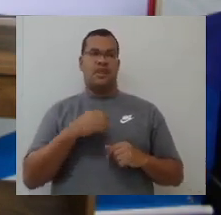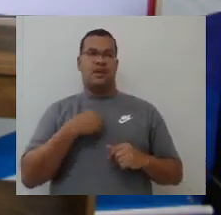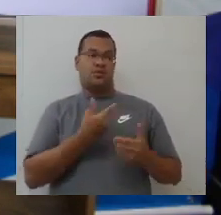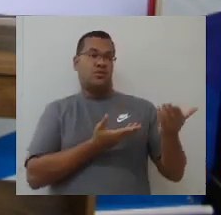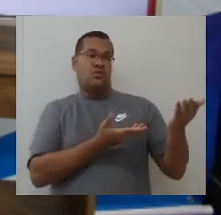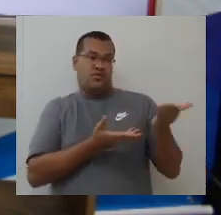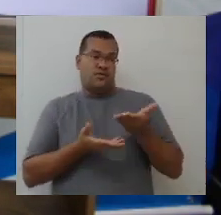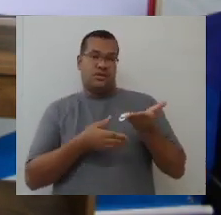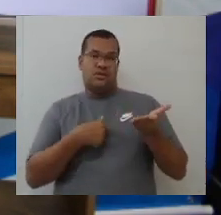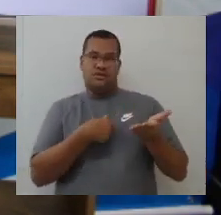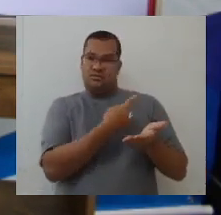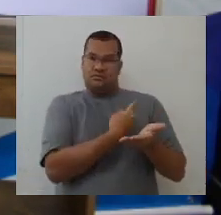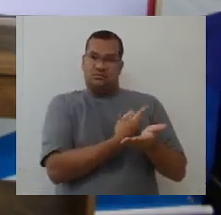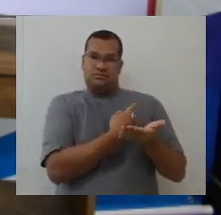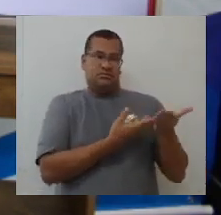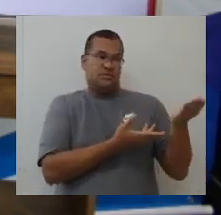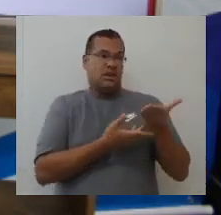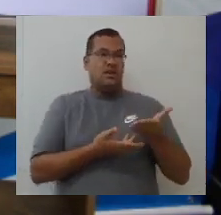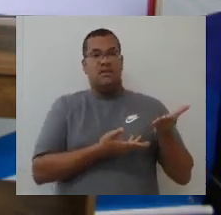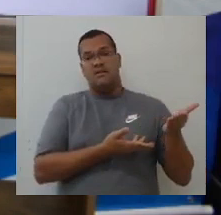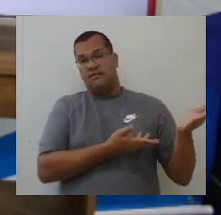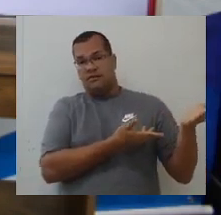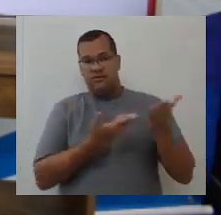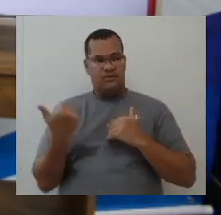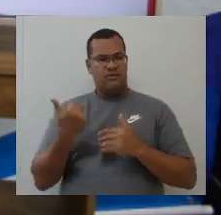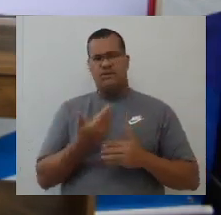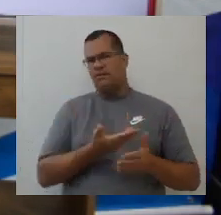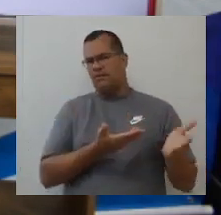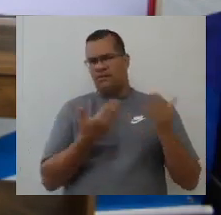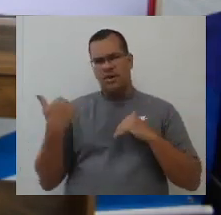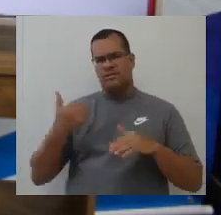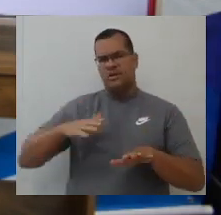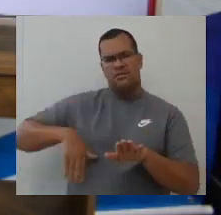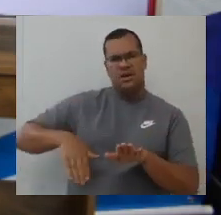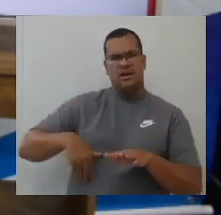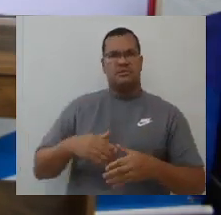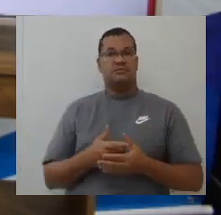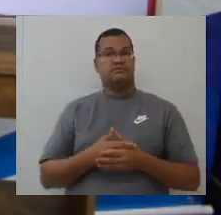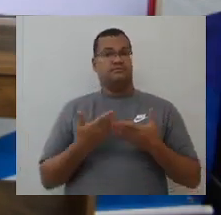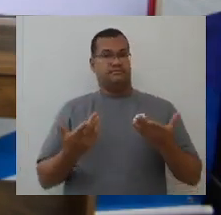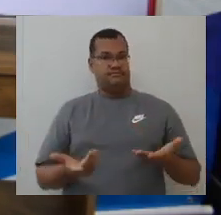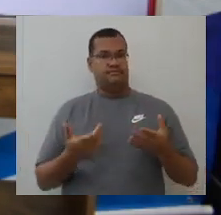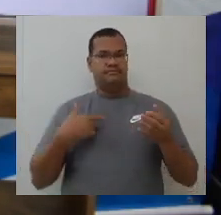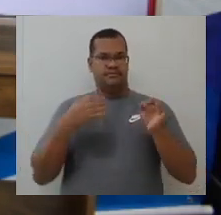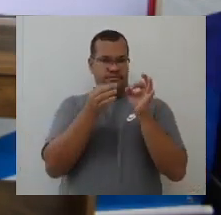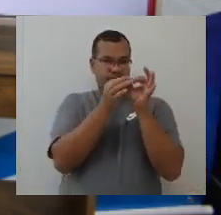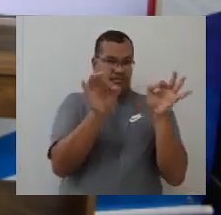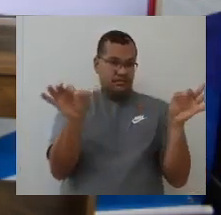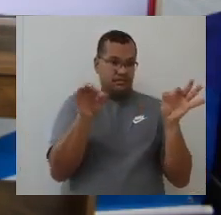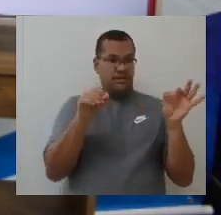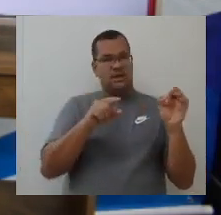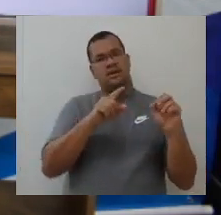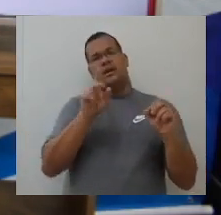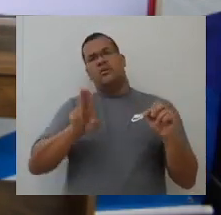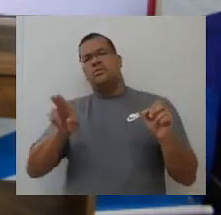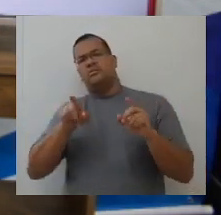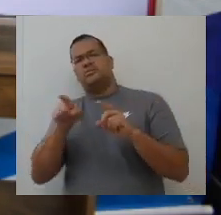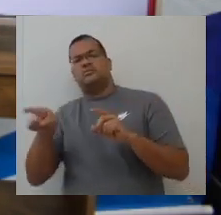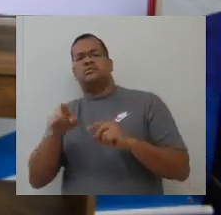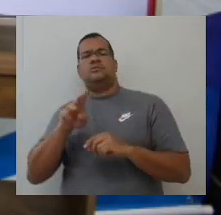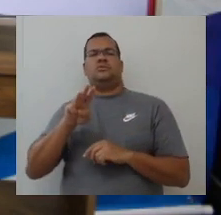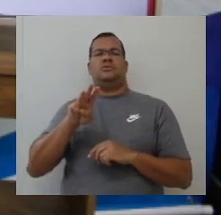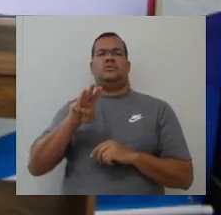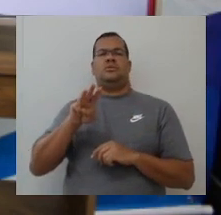nesse convite também. Ah, vamos à praia, eu e você, você e eu, vamos? Né? Então eu tenho, na hora da question tag, utilizar o